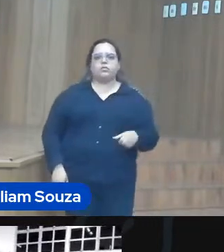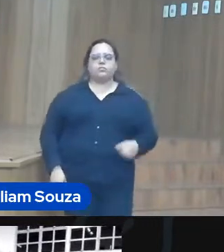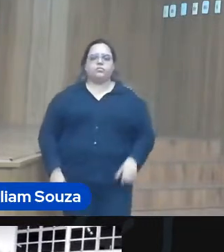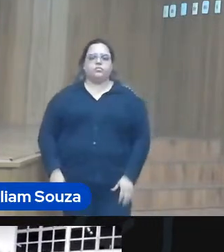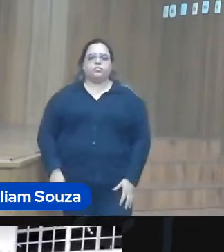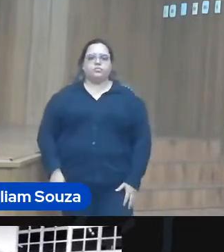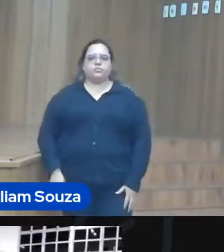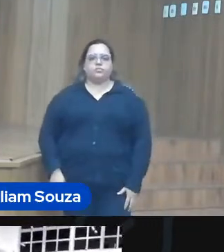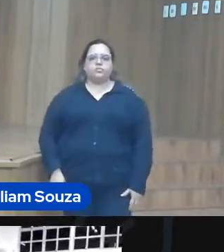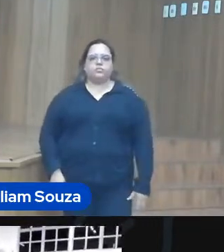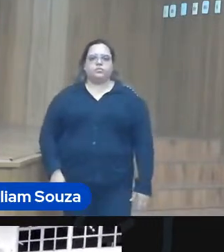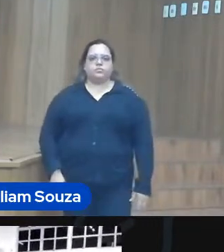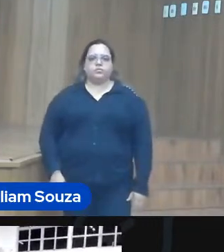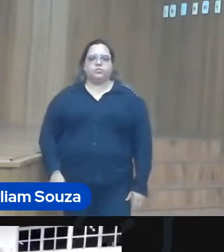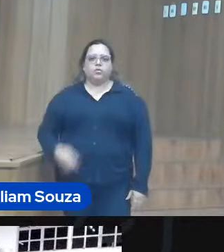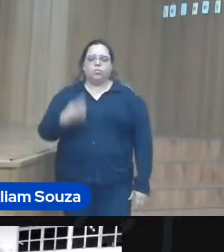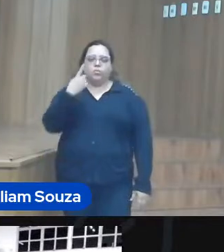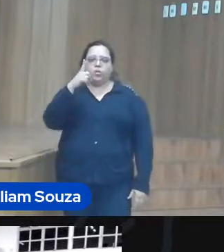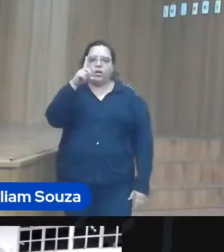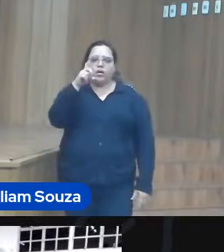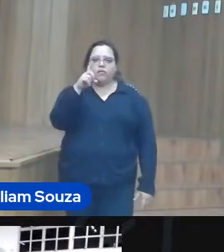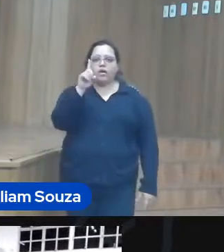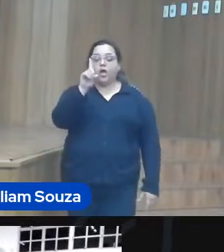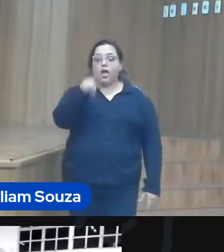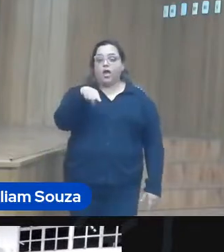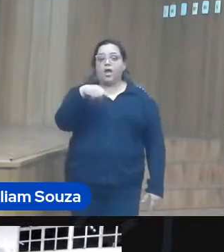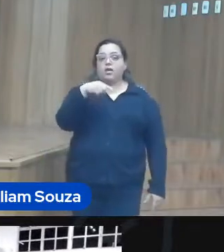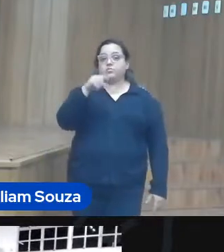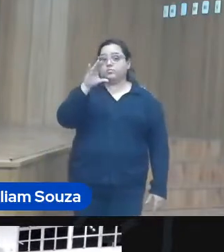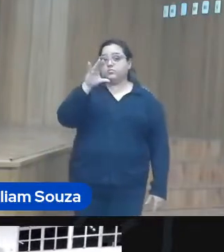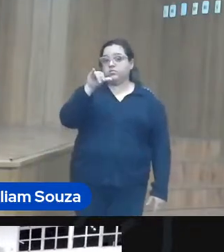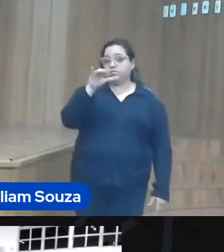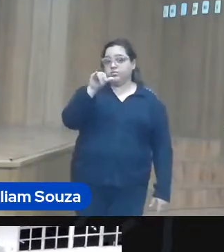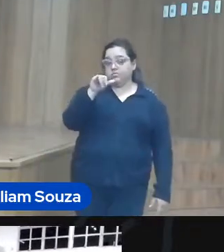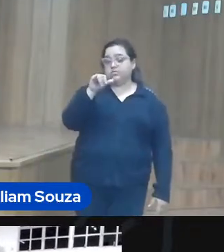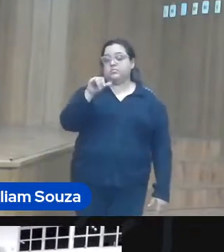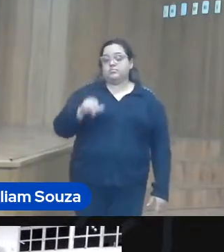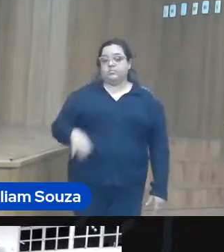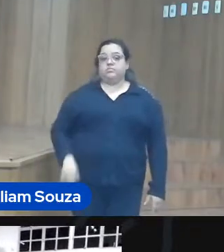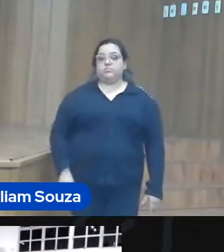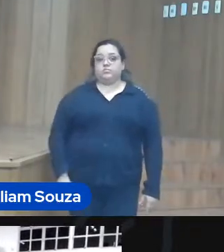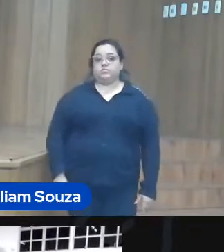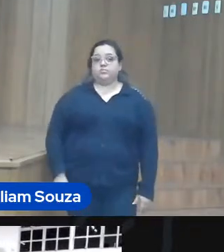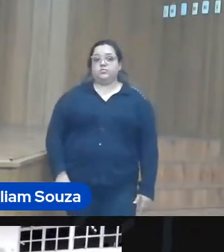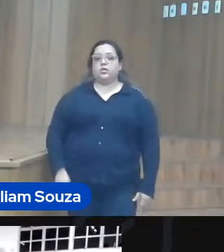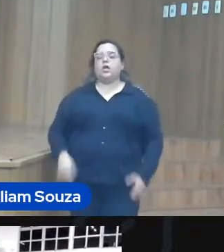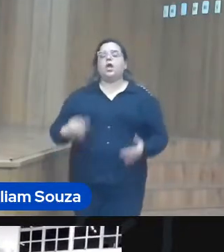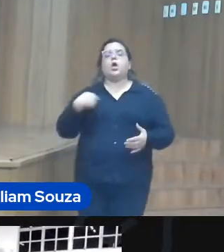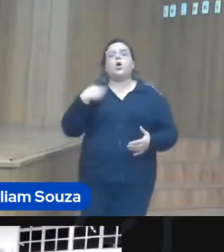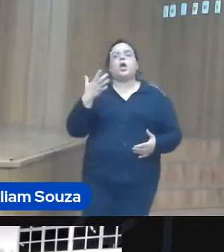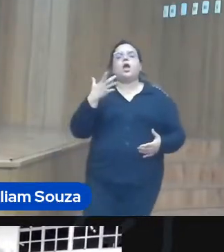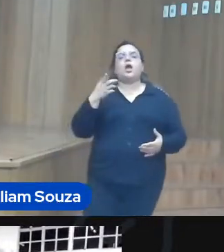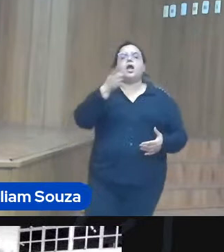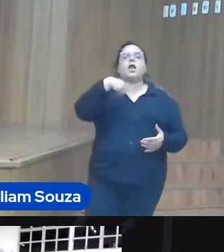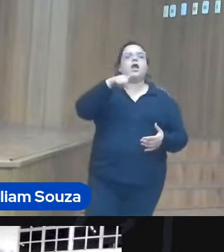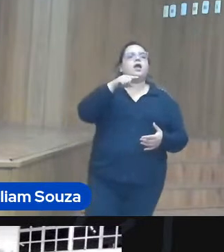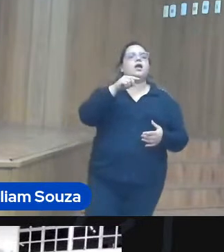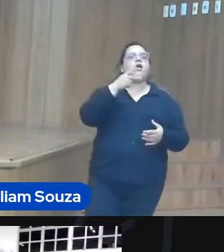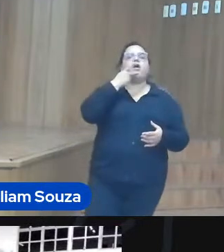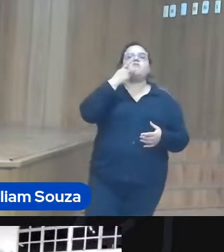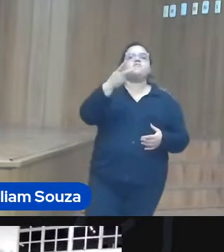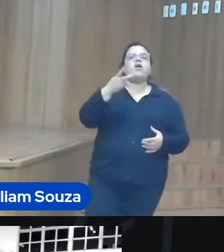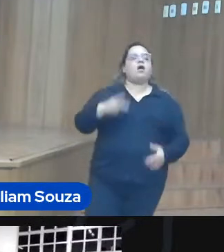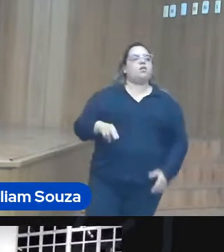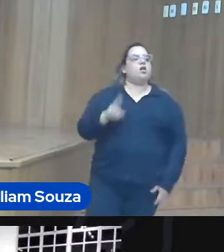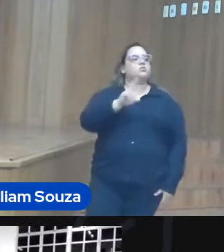uma dessas fotos é de um cientista ou uma cientista. E eu queria que vocês chutassem, assim, vocês